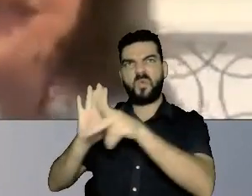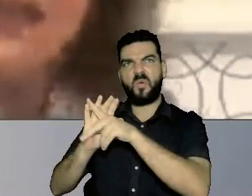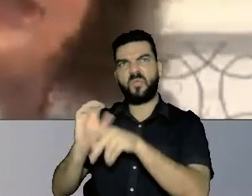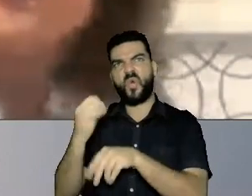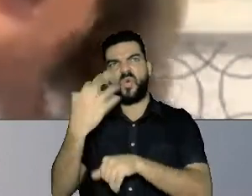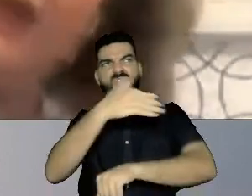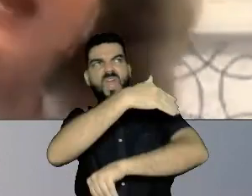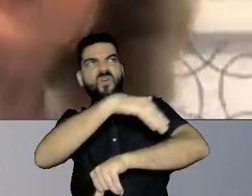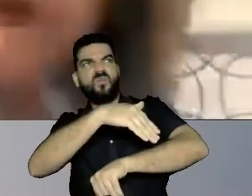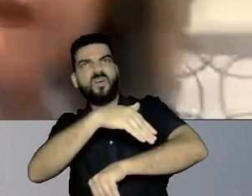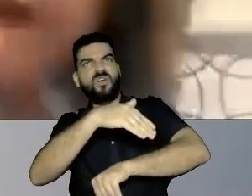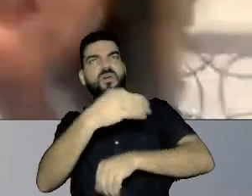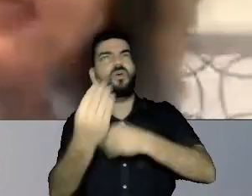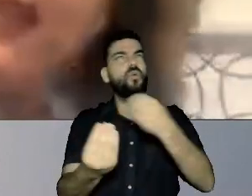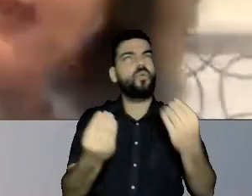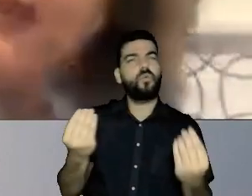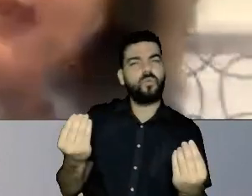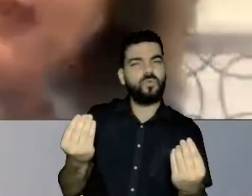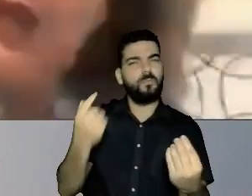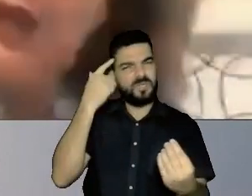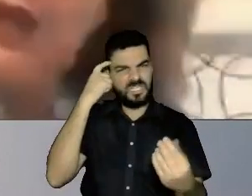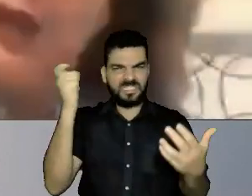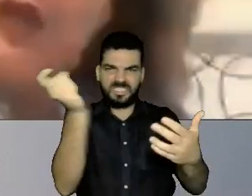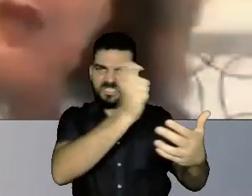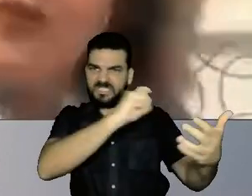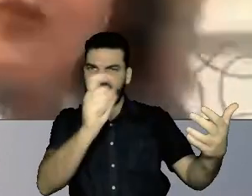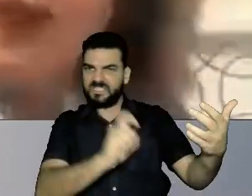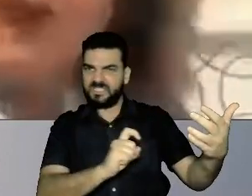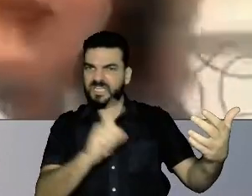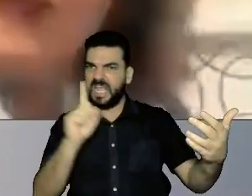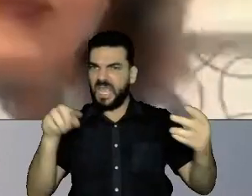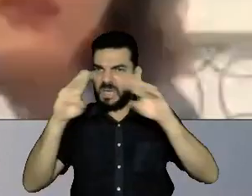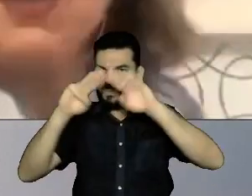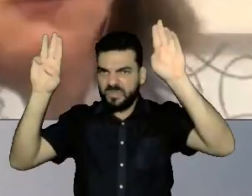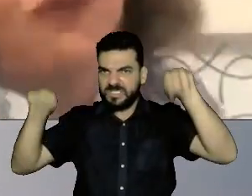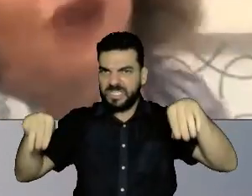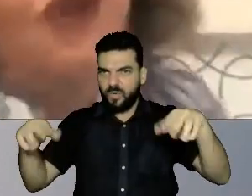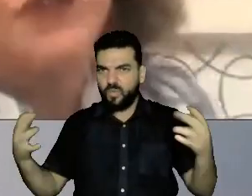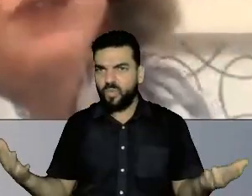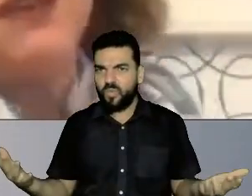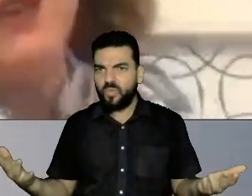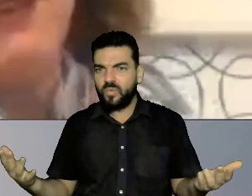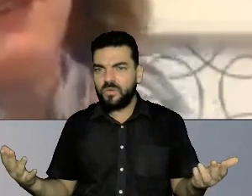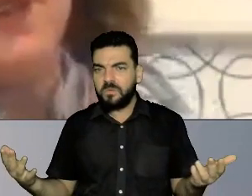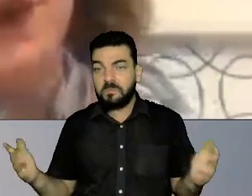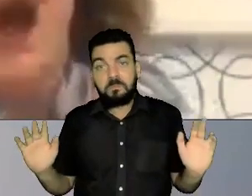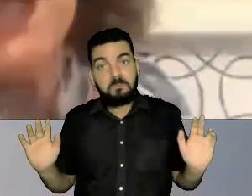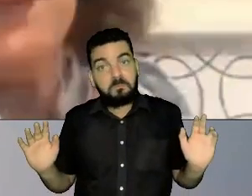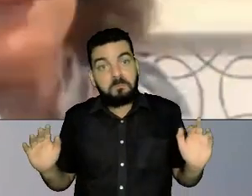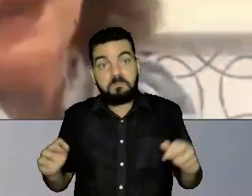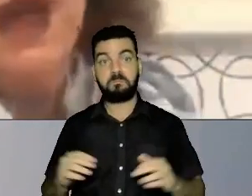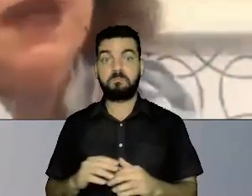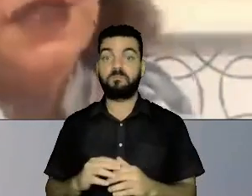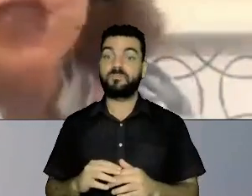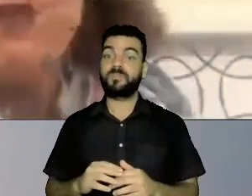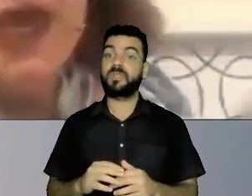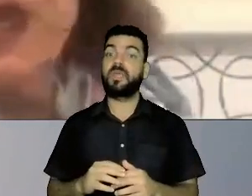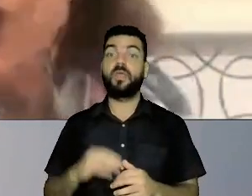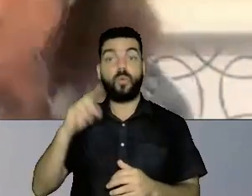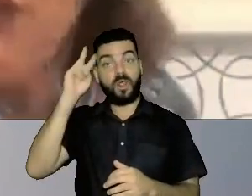arte, se o lugar do grafite seria o museu, porque e ele já foi, inclusive, no